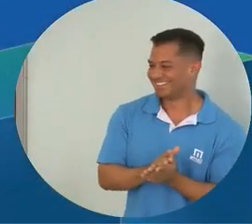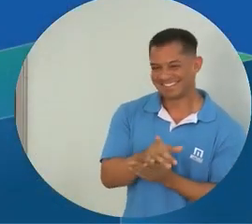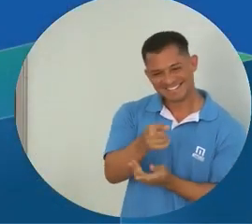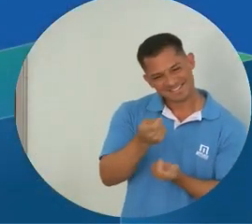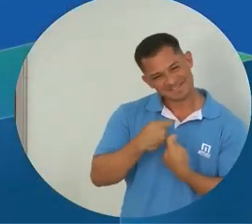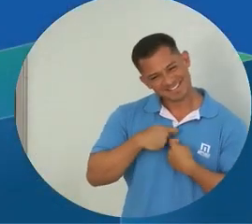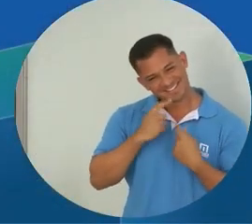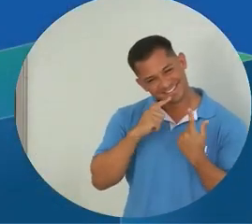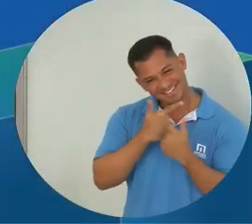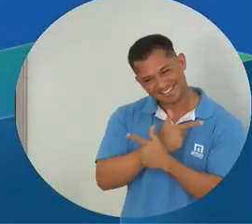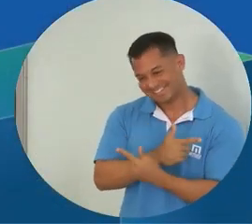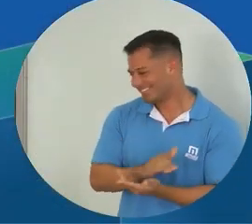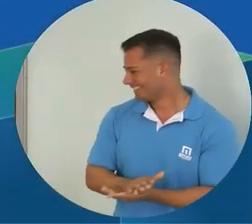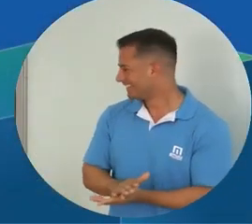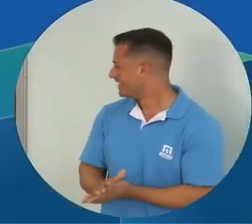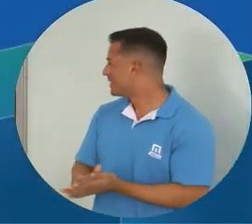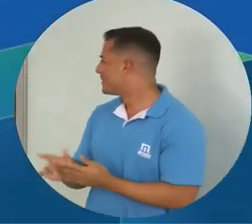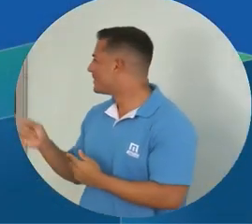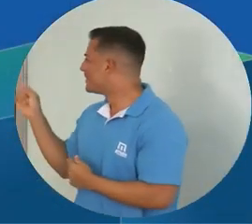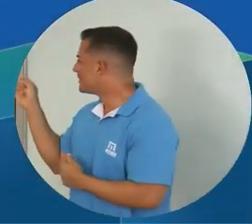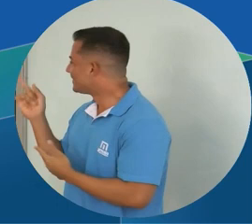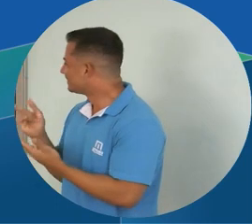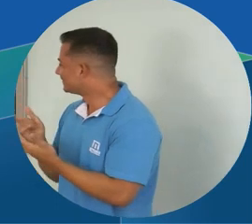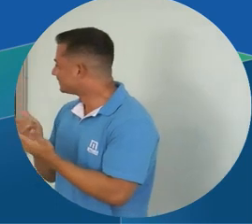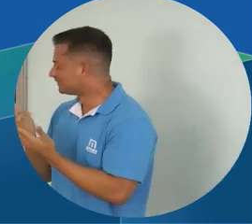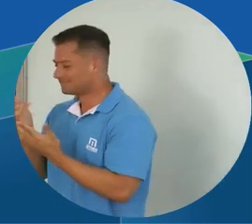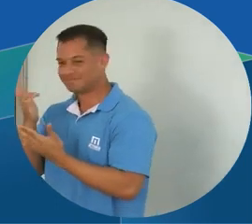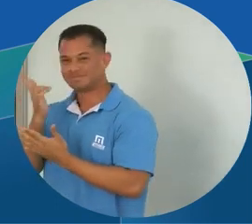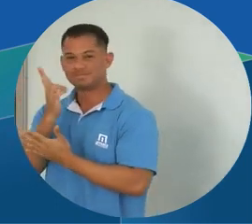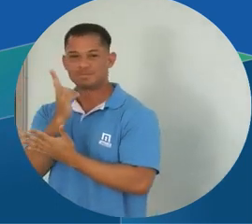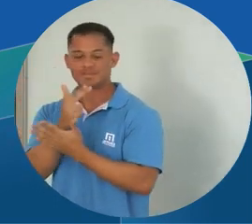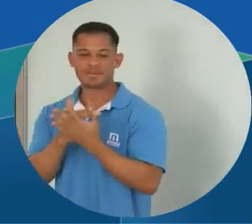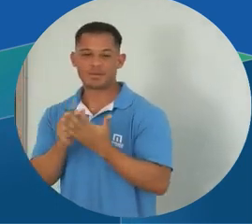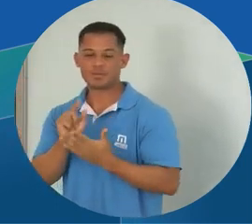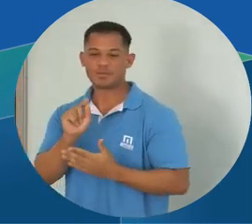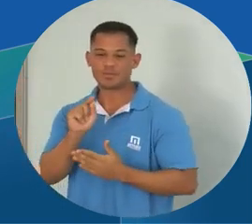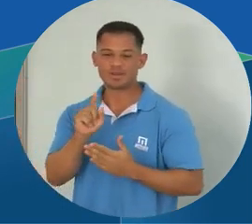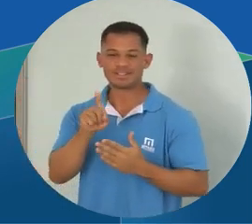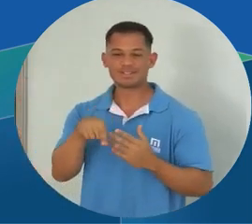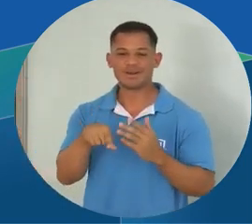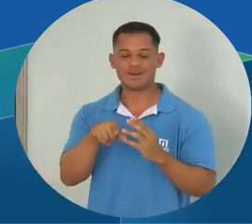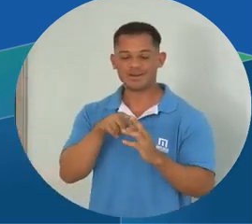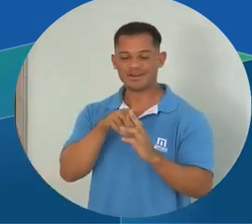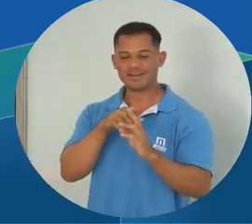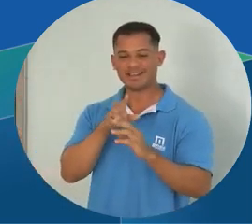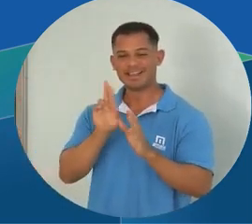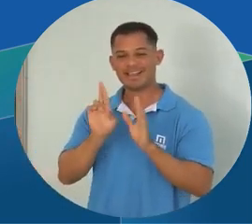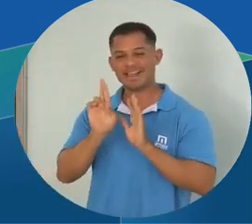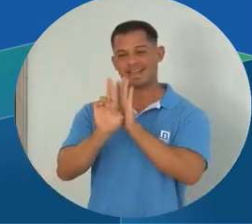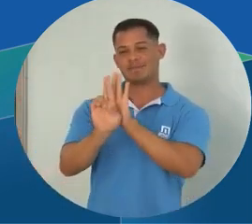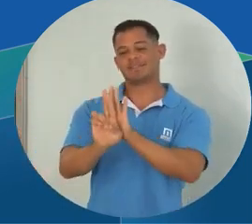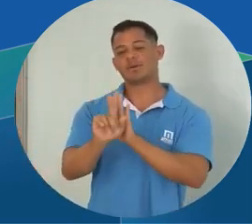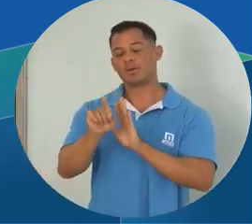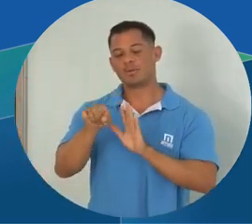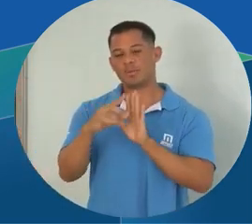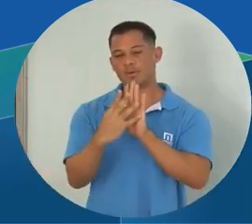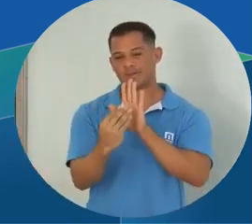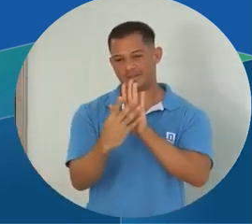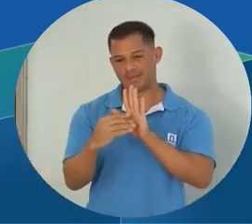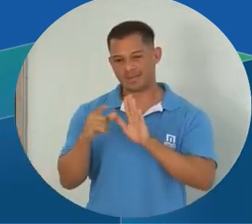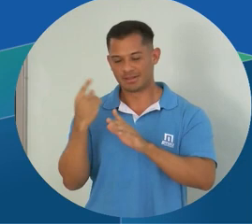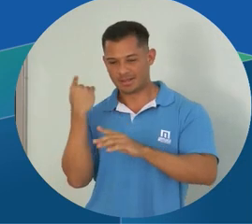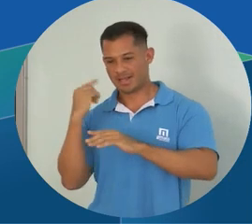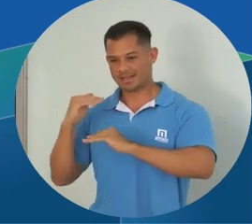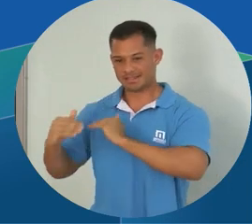Essa primeira imagem é apenas para dar uma representatividade do modelo que foi